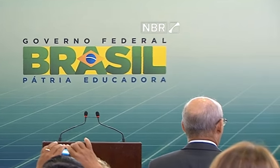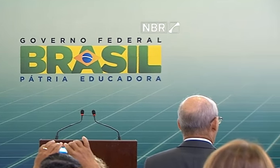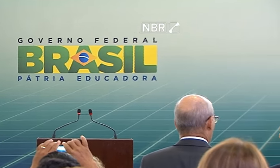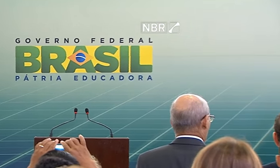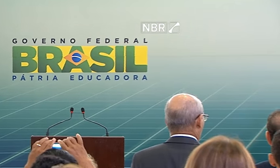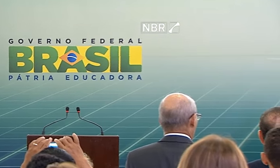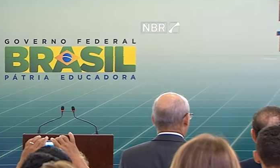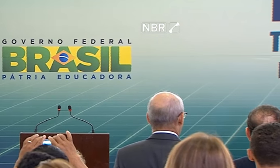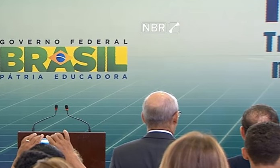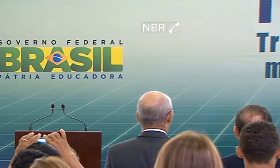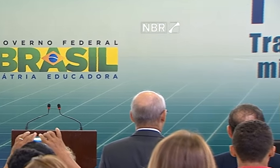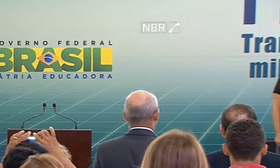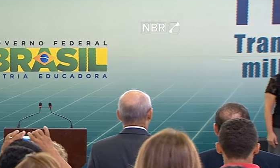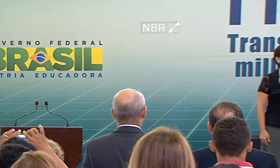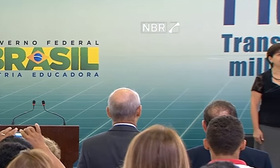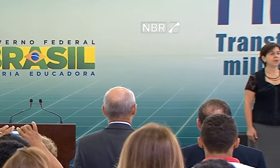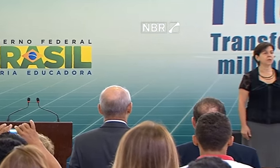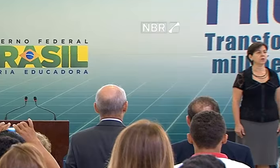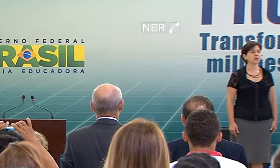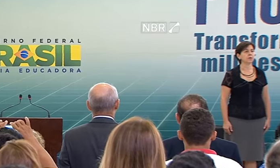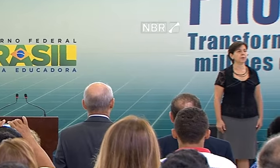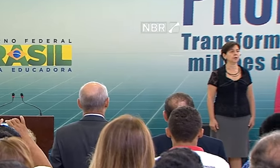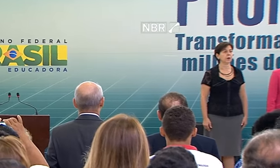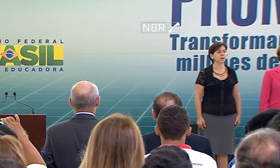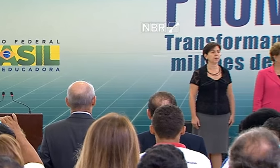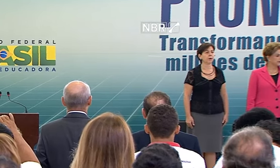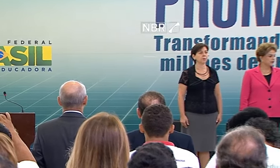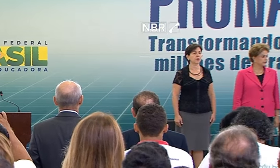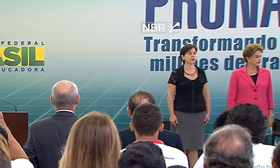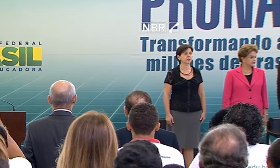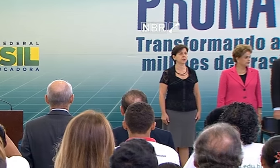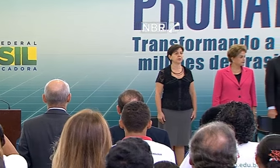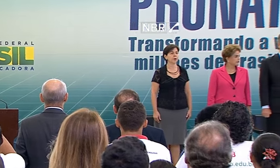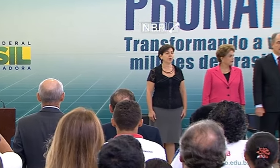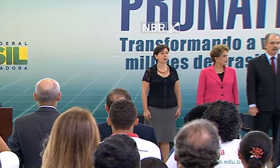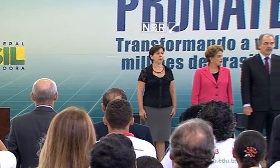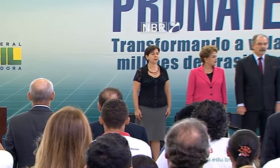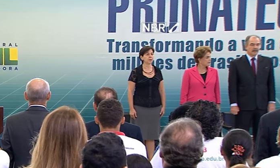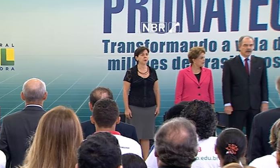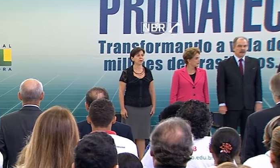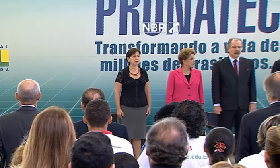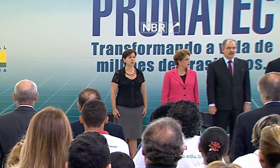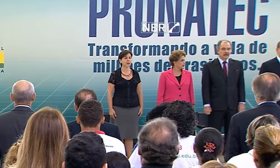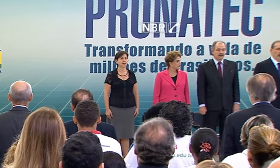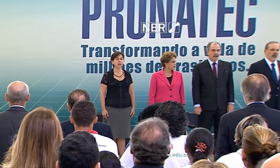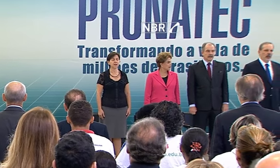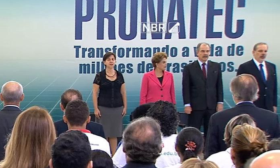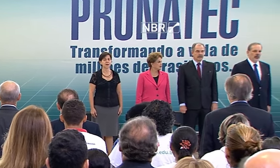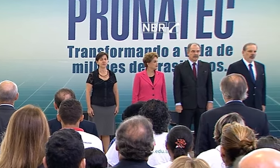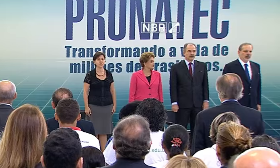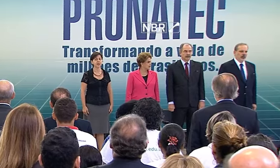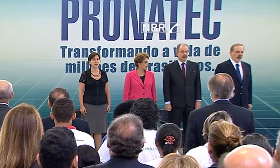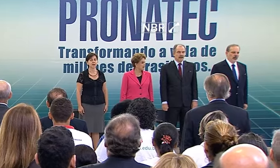ó liberdade, desafia o nosso peito à própria morte. Ó pátria amada,